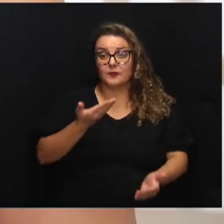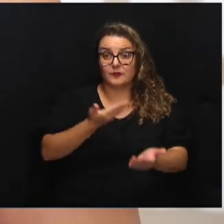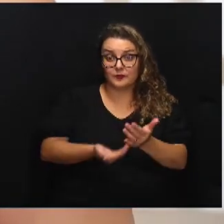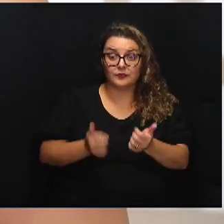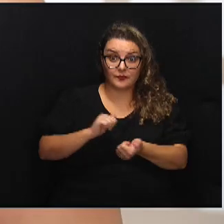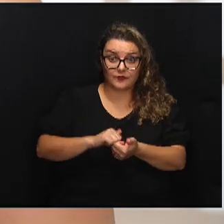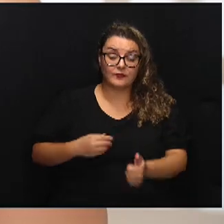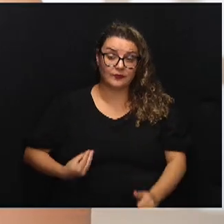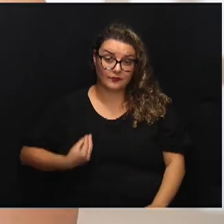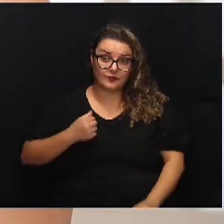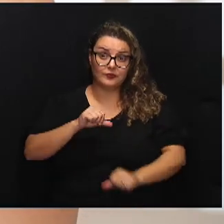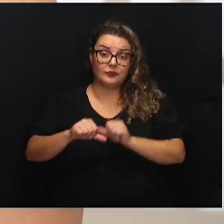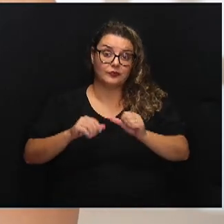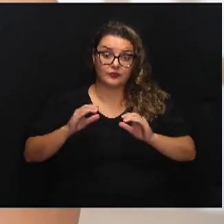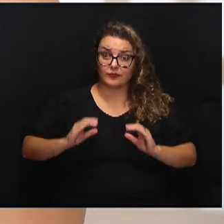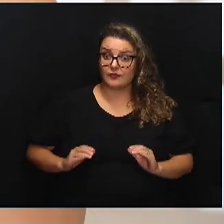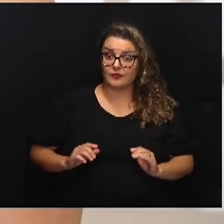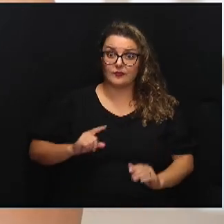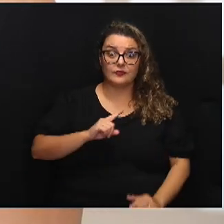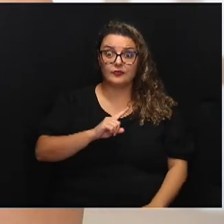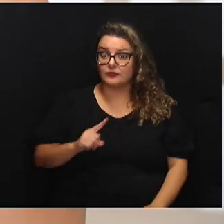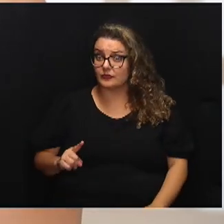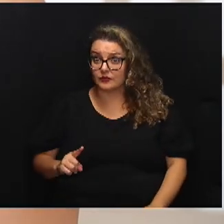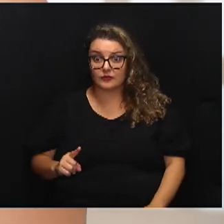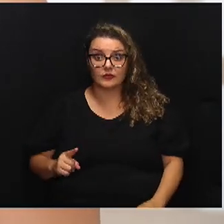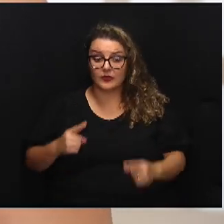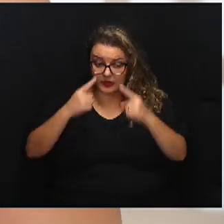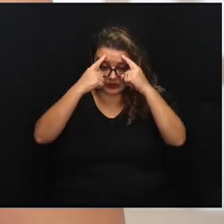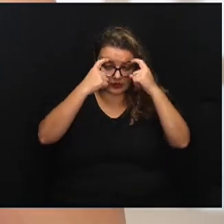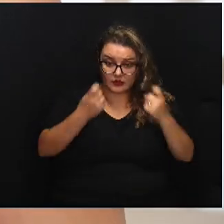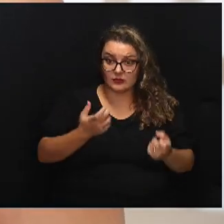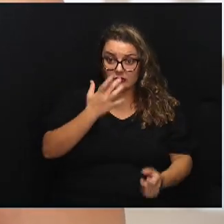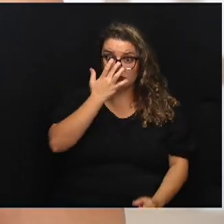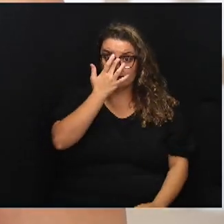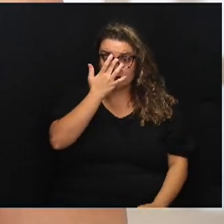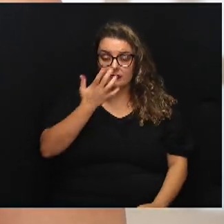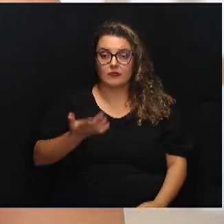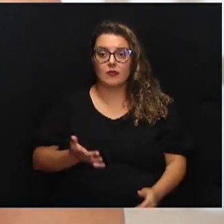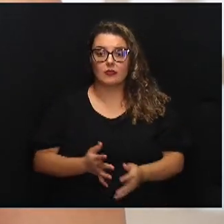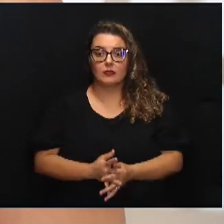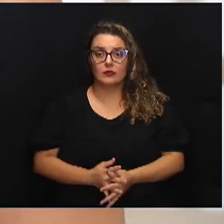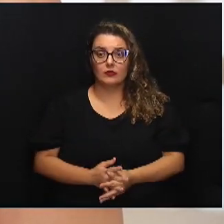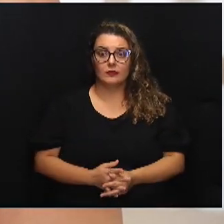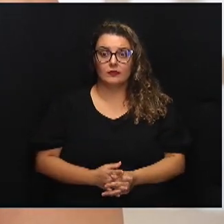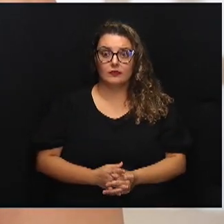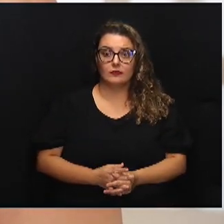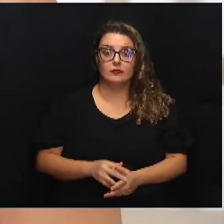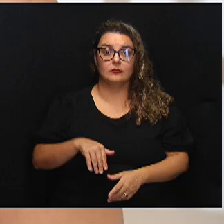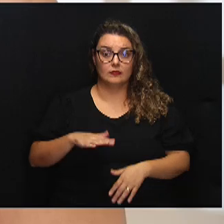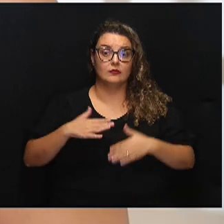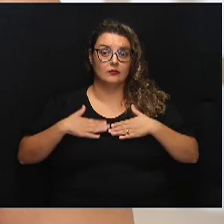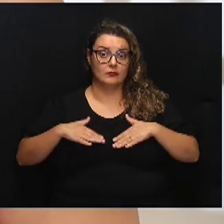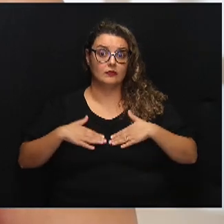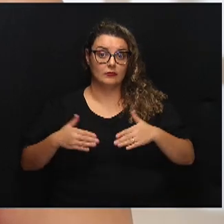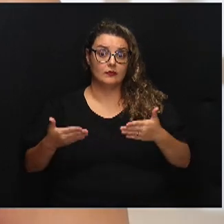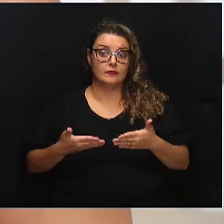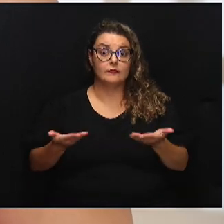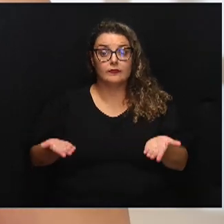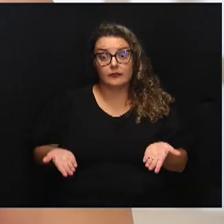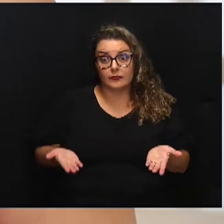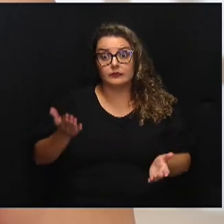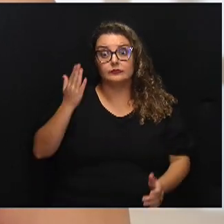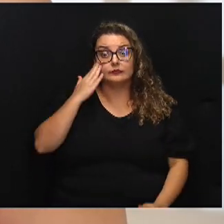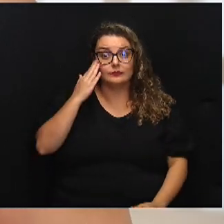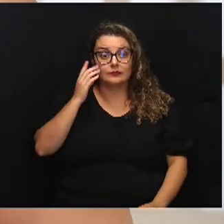vida. Ele mudou de comportamento, ele não é mais aquele cachorro agressivo, né? Inclusive. Ele é muito mais tranquilo agora, mas a gente sabe que não é